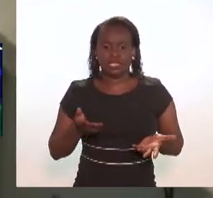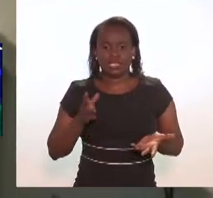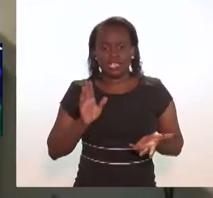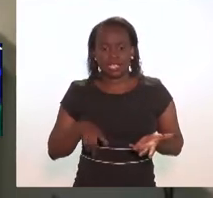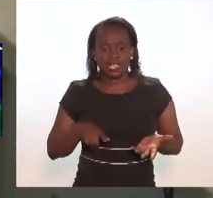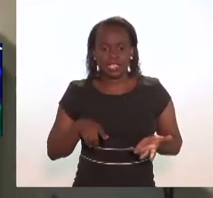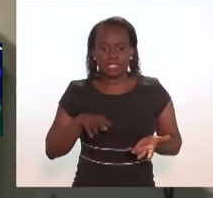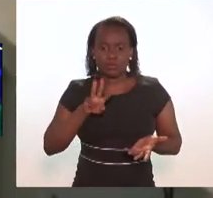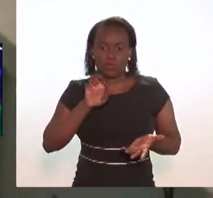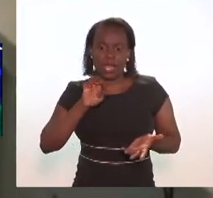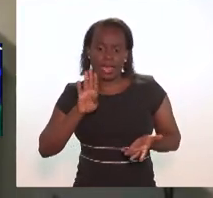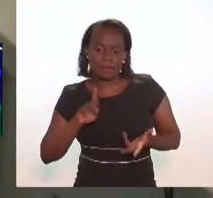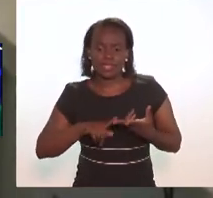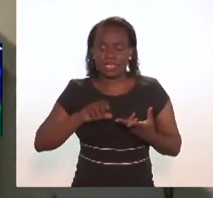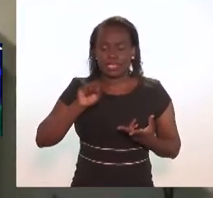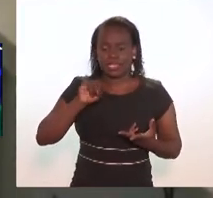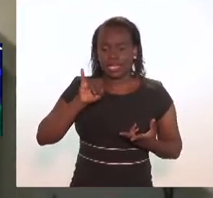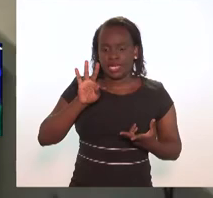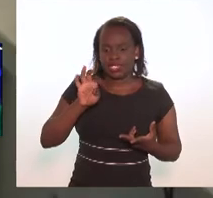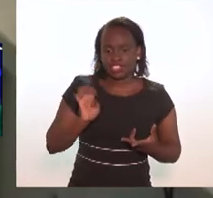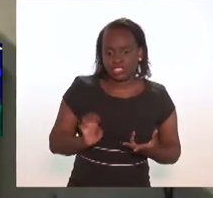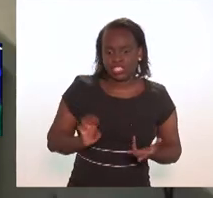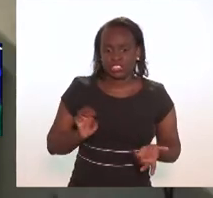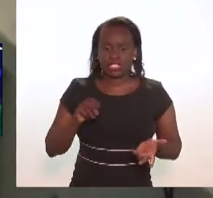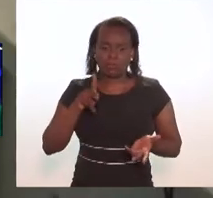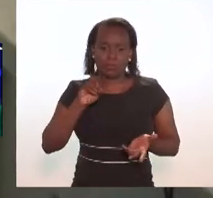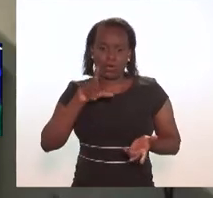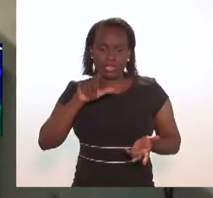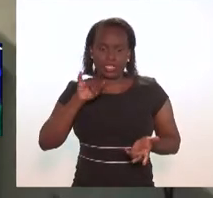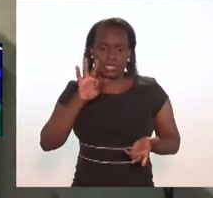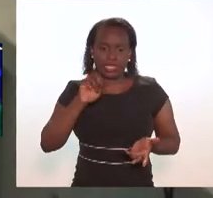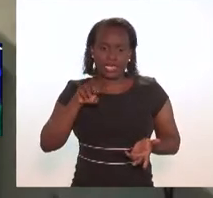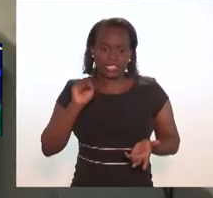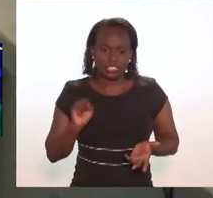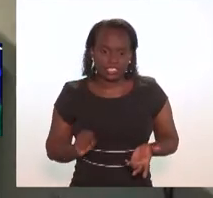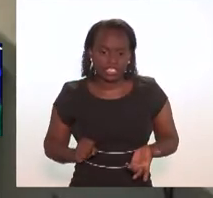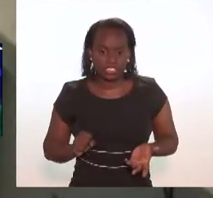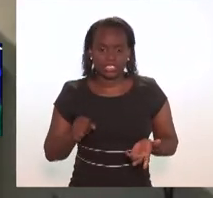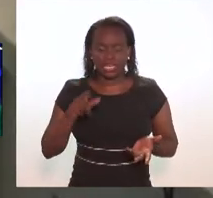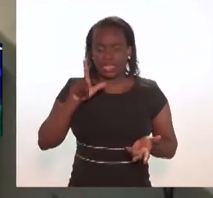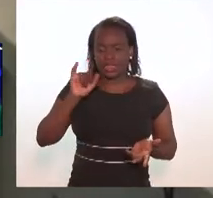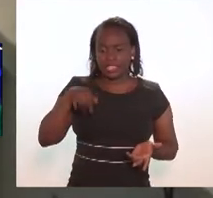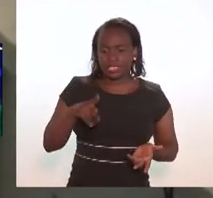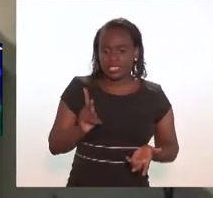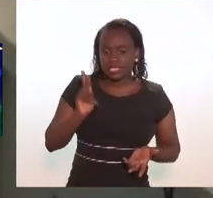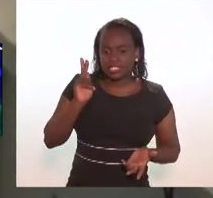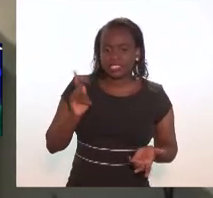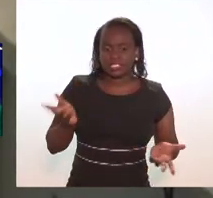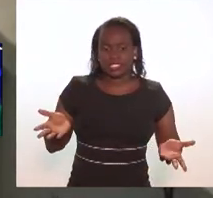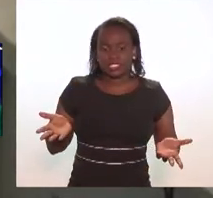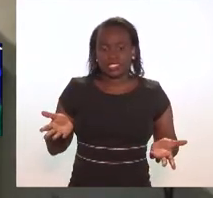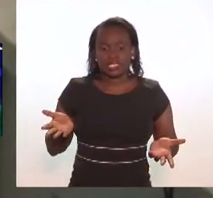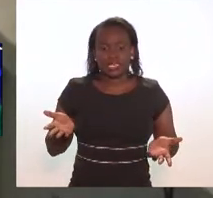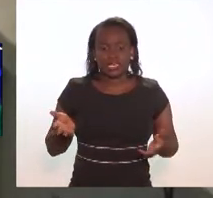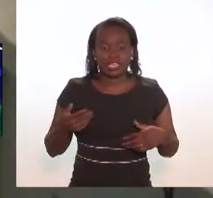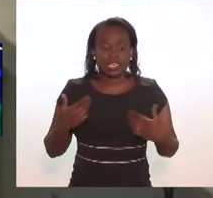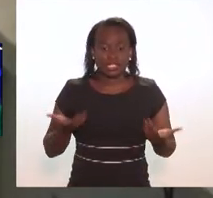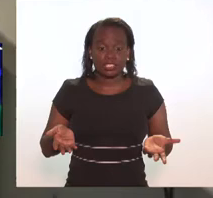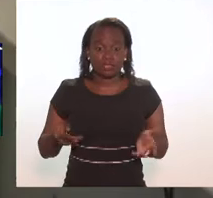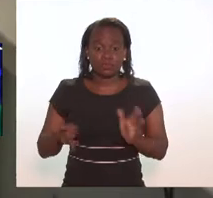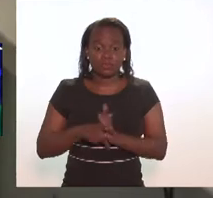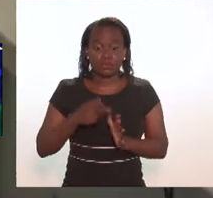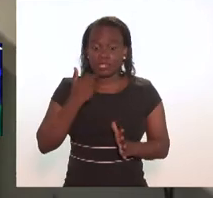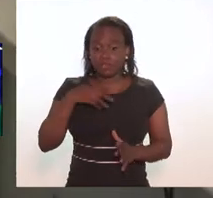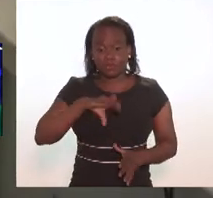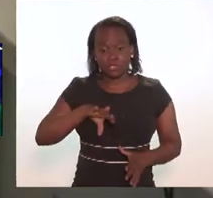é web, é podcast, é link. Desde quando isso faz parte